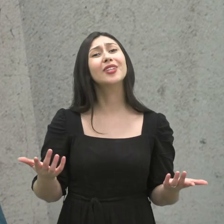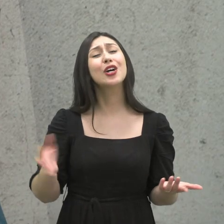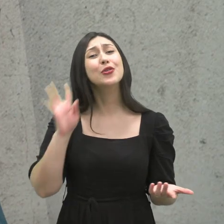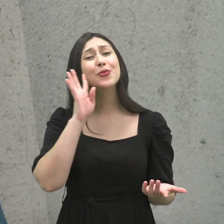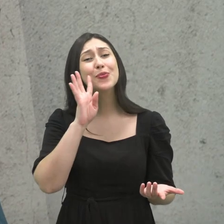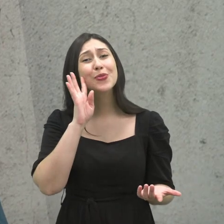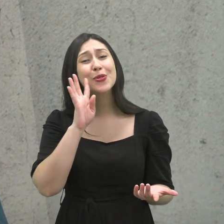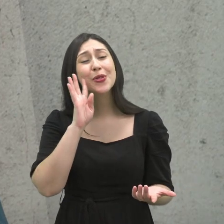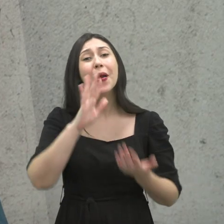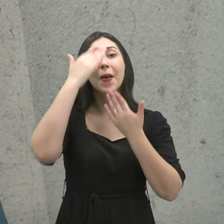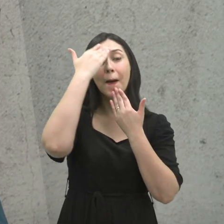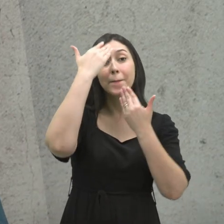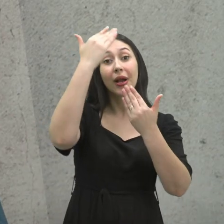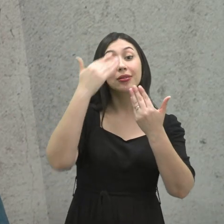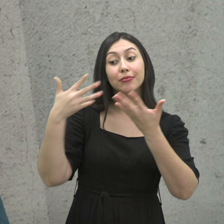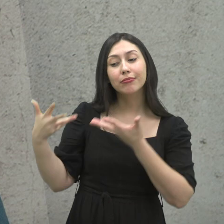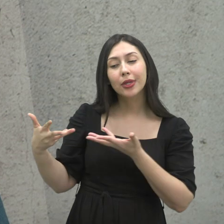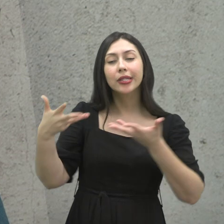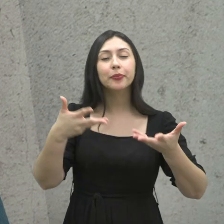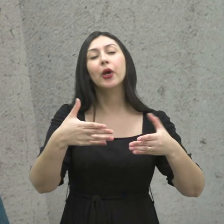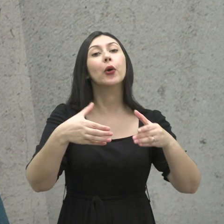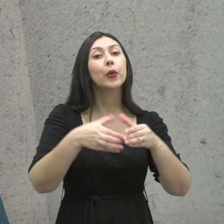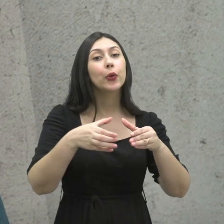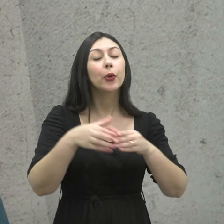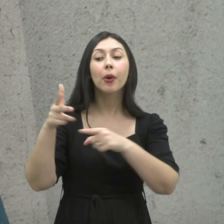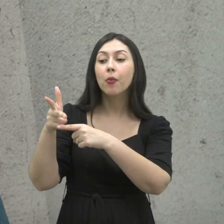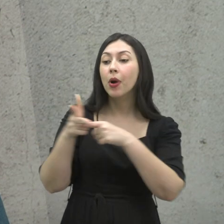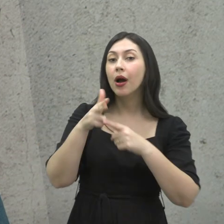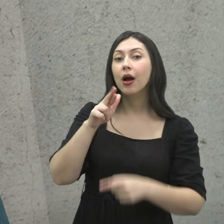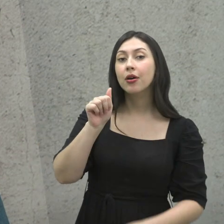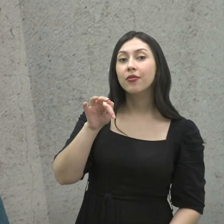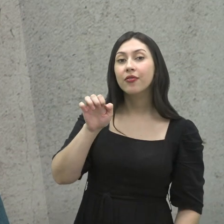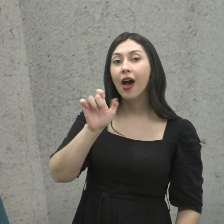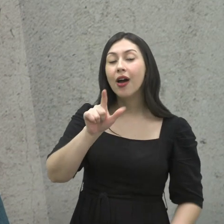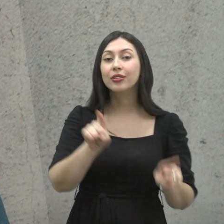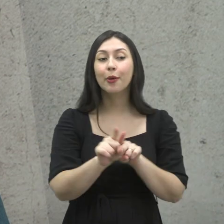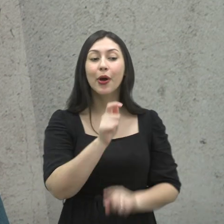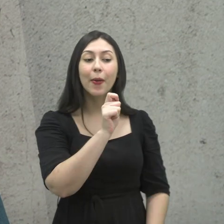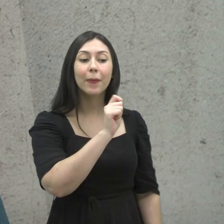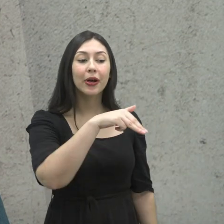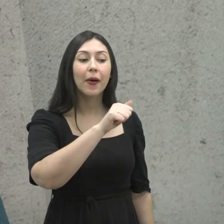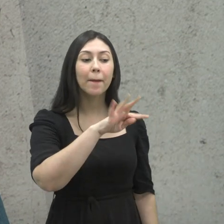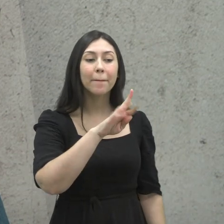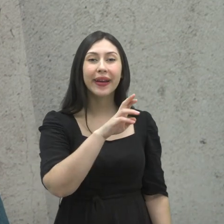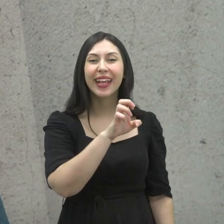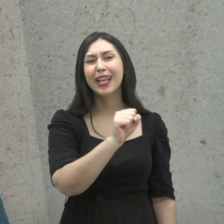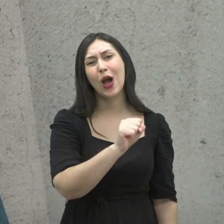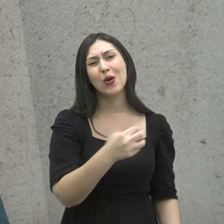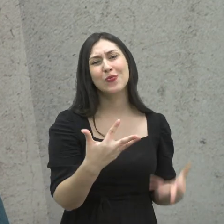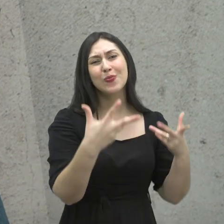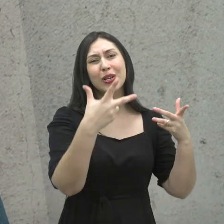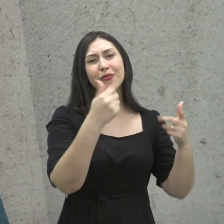Ai, que bacana, Gabriel. Muito obrigada, viu, por receber nossa equipe aí, o nosso grafista Rafael e o Matheus. Olha só, hein, que